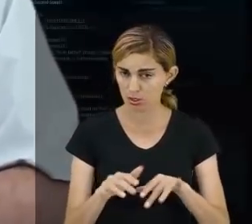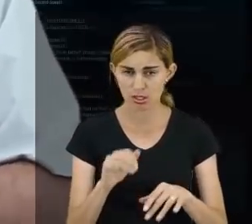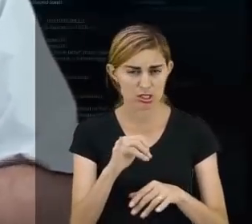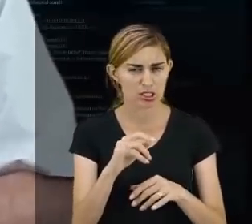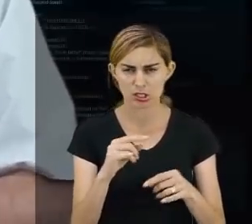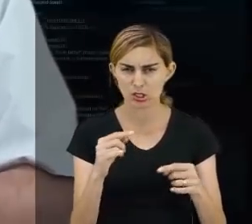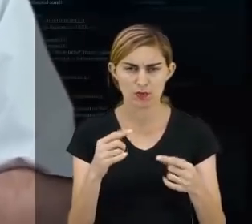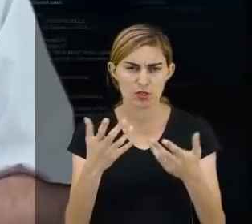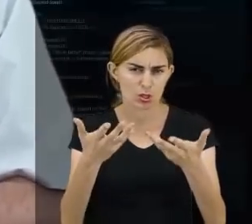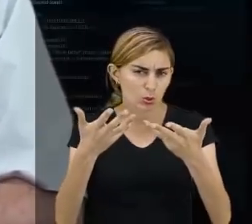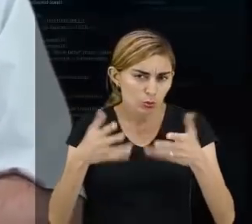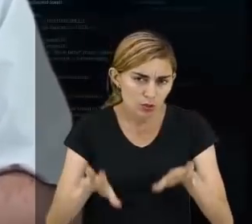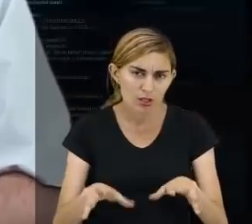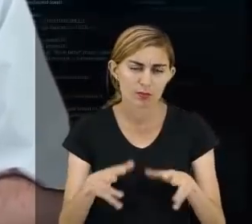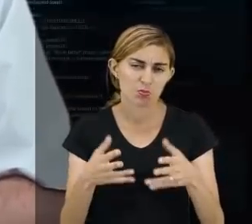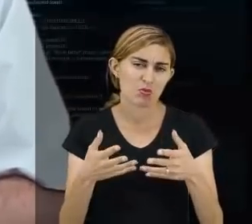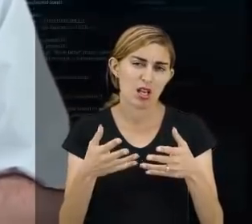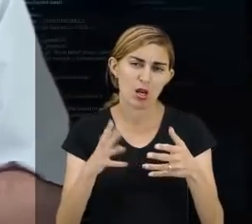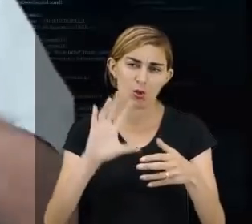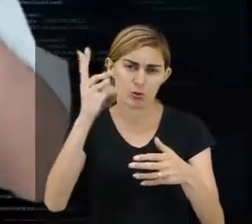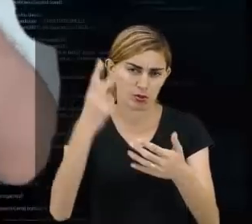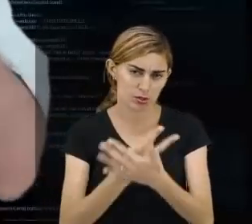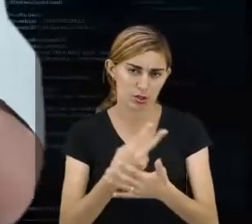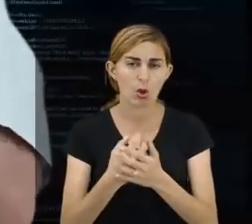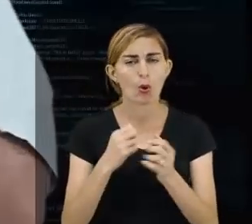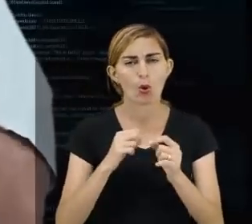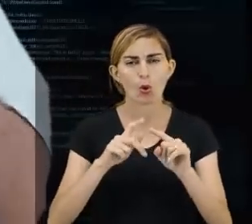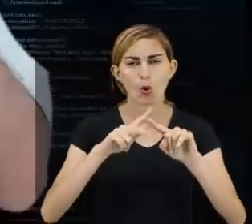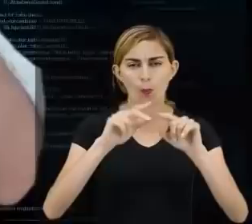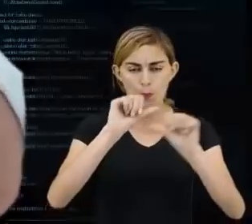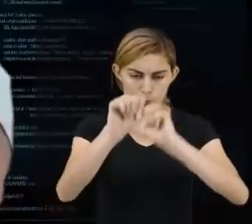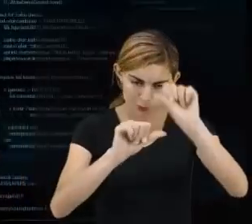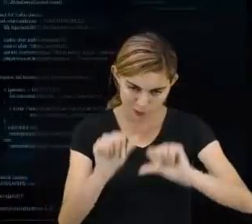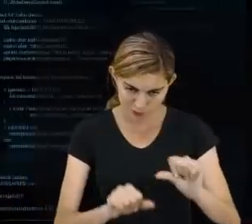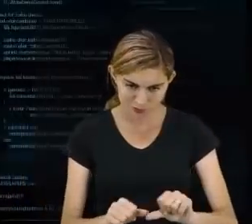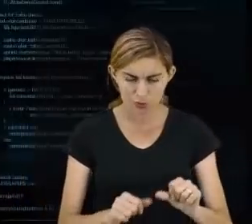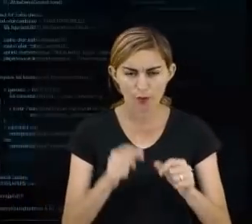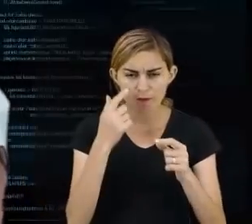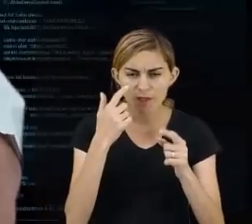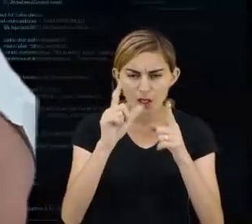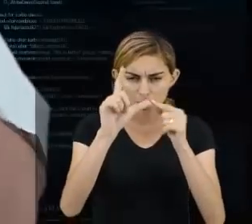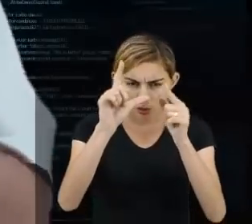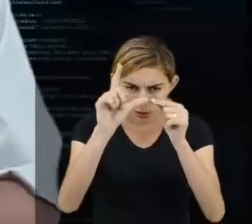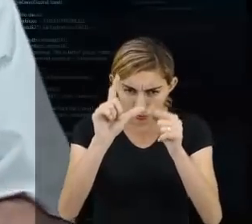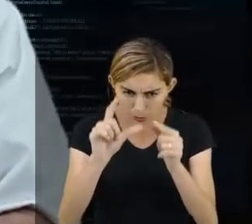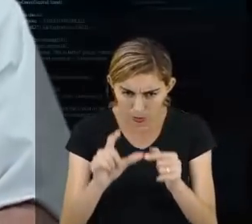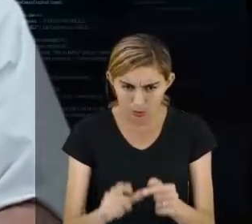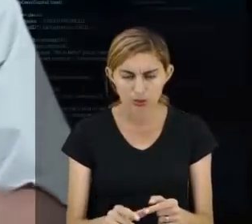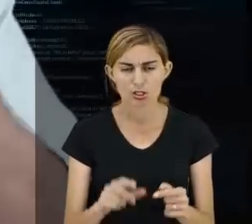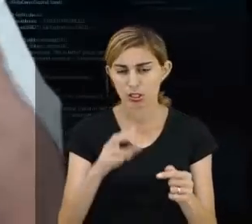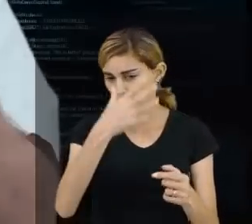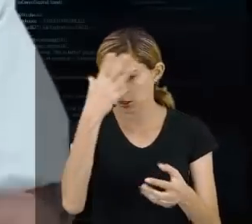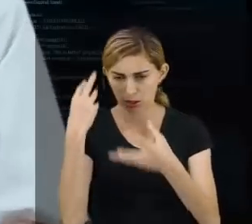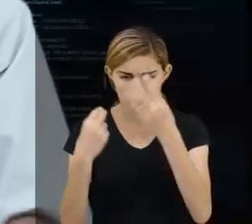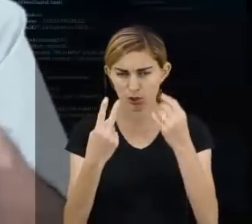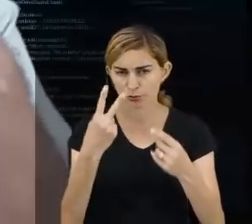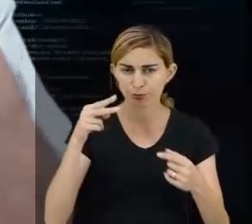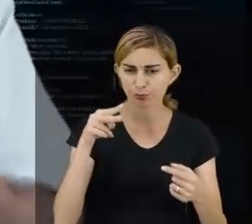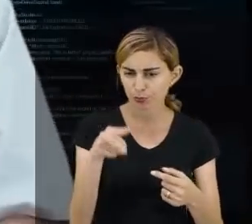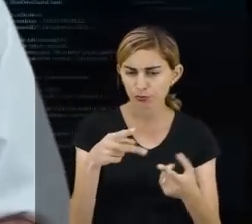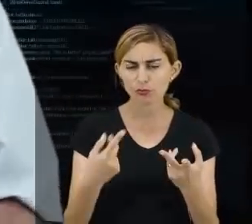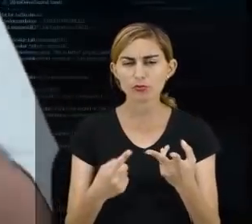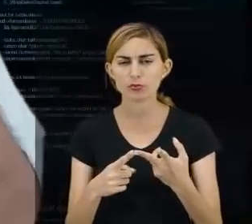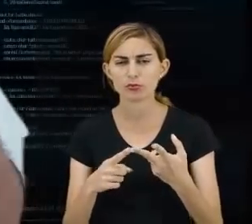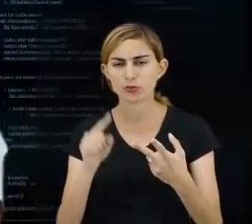se não saiu do jeito que você quis, que você queria, a primeira coisa que você faça é corrigir. Olhe letrinha por letrinha para ver se você não esqueceu os 2 pontos, se